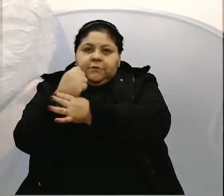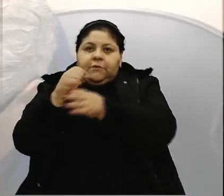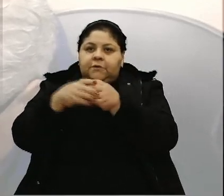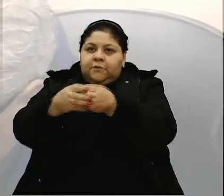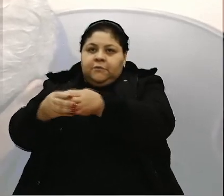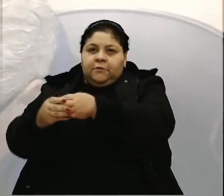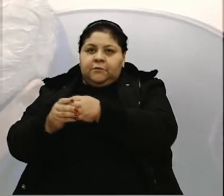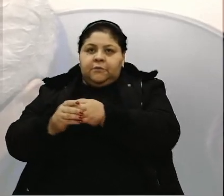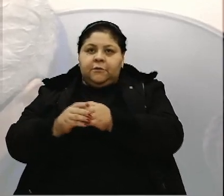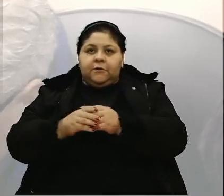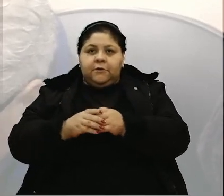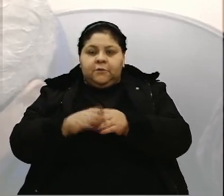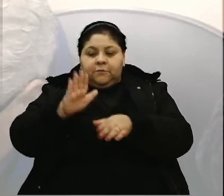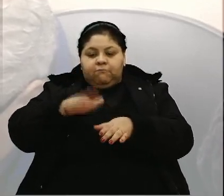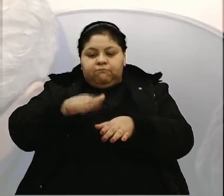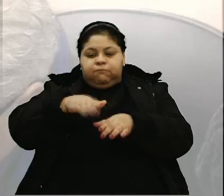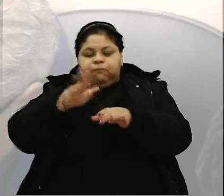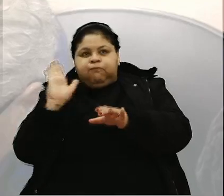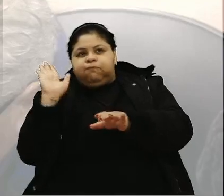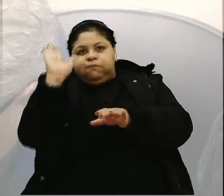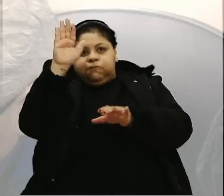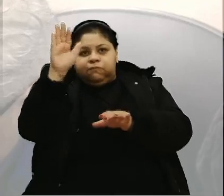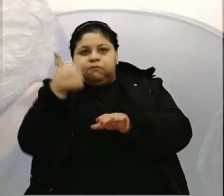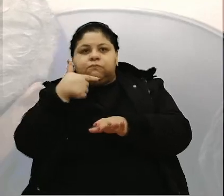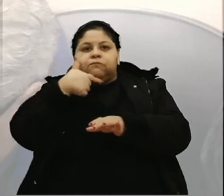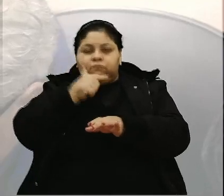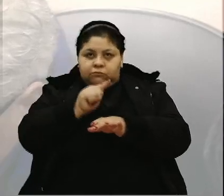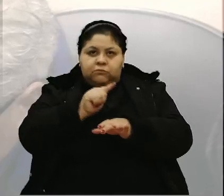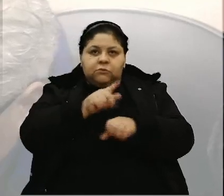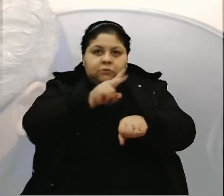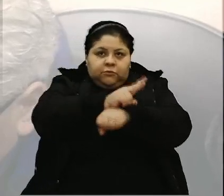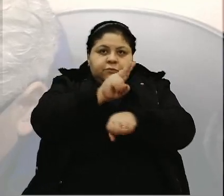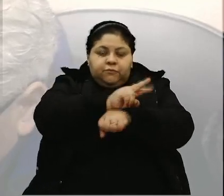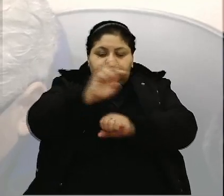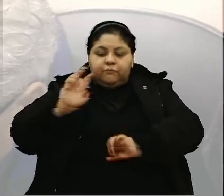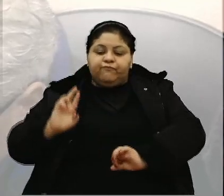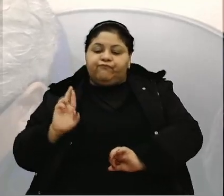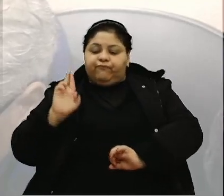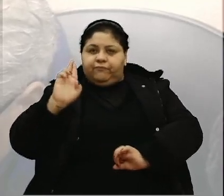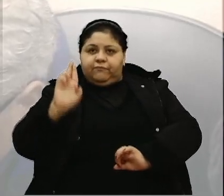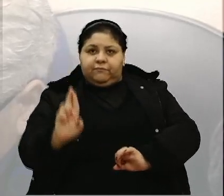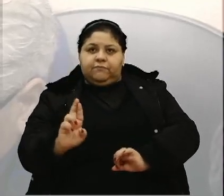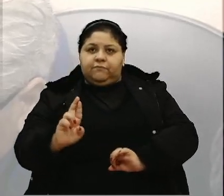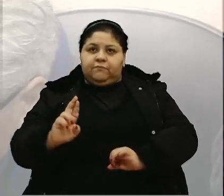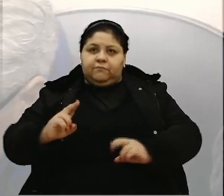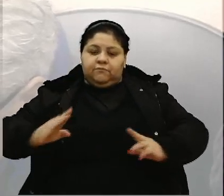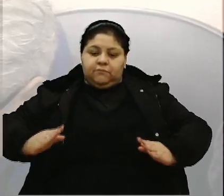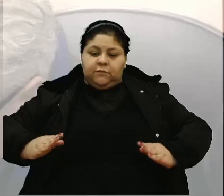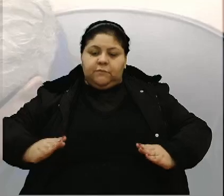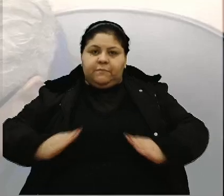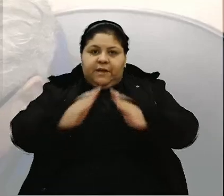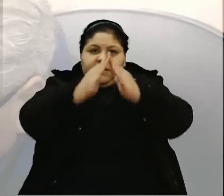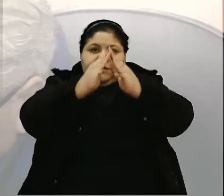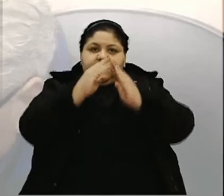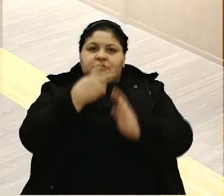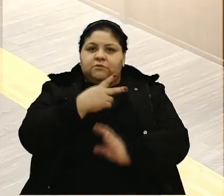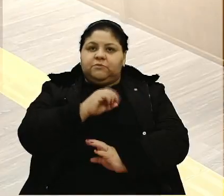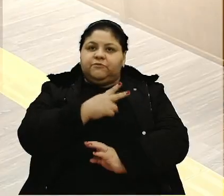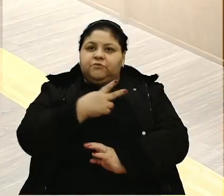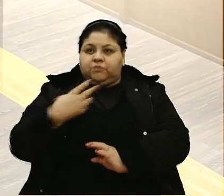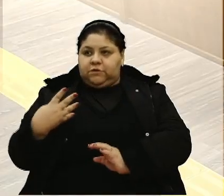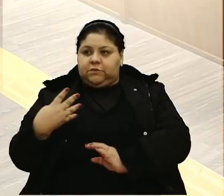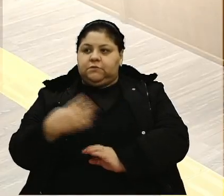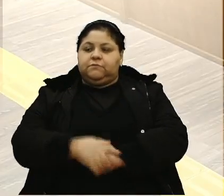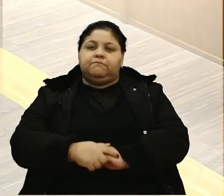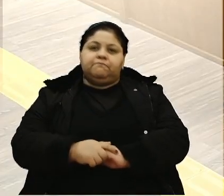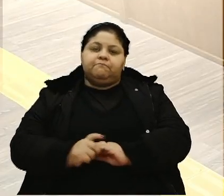de Basquete, Rafael Plain, que conquistou essa vaga e nos representará em Paris 2024. Obrigado, senhor presidente.